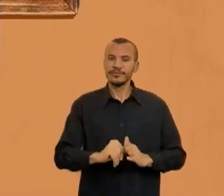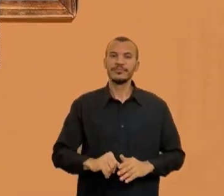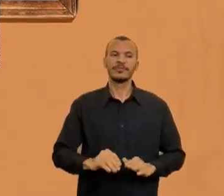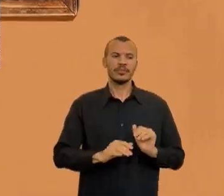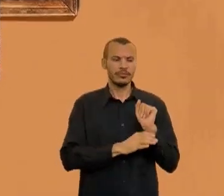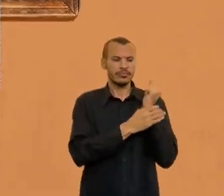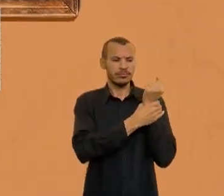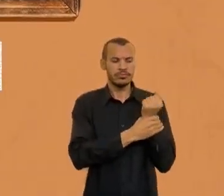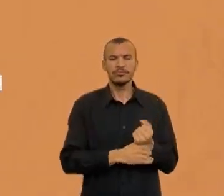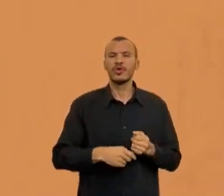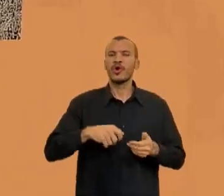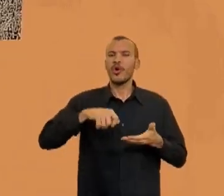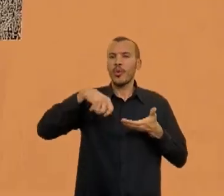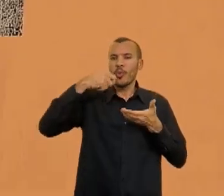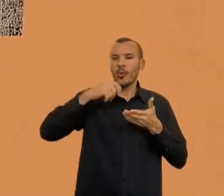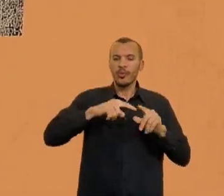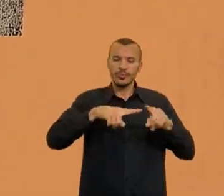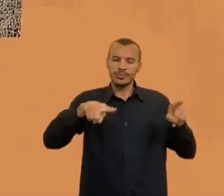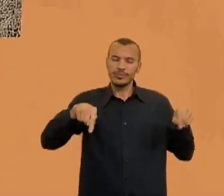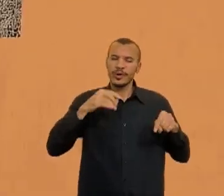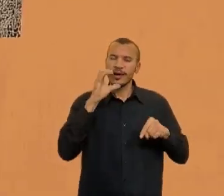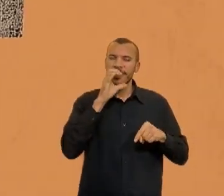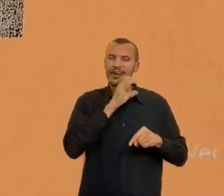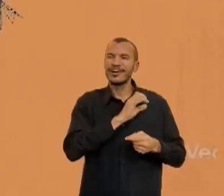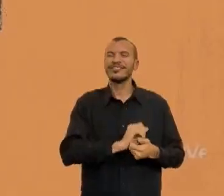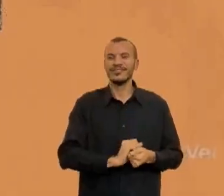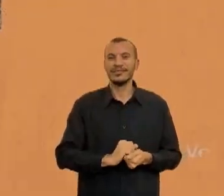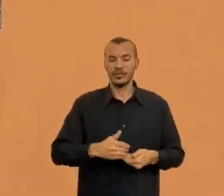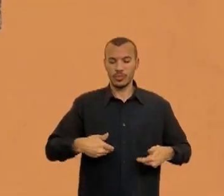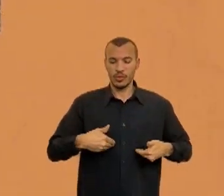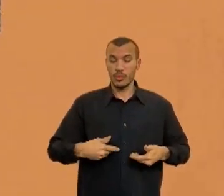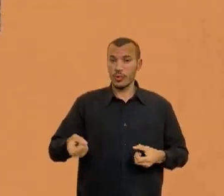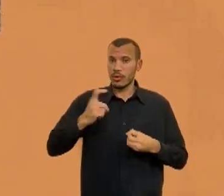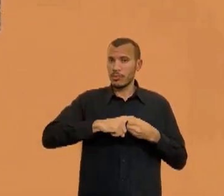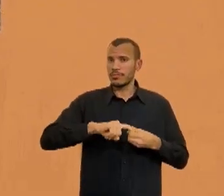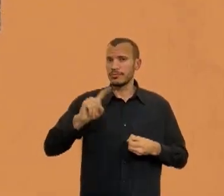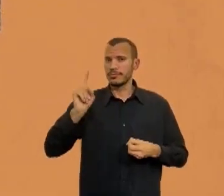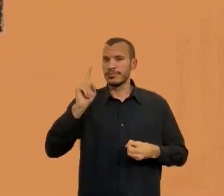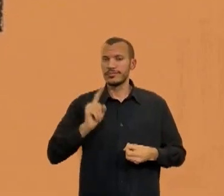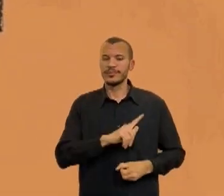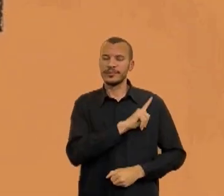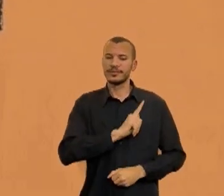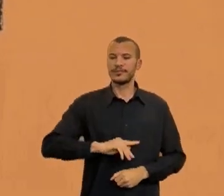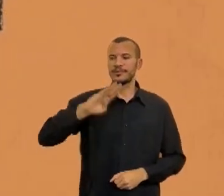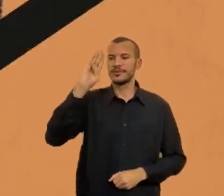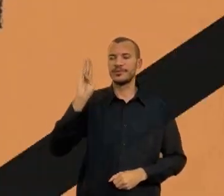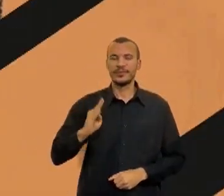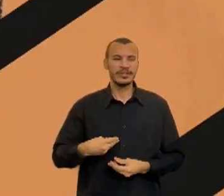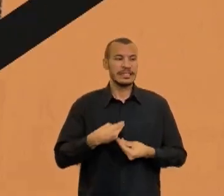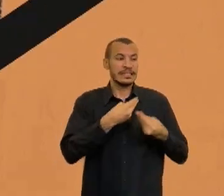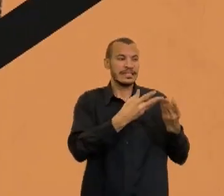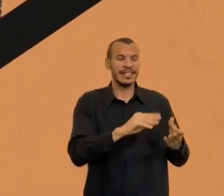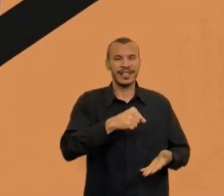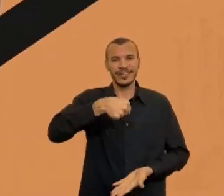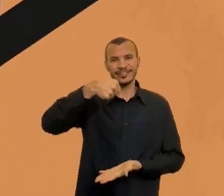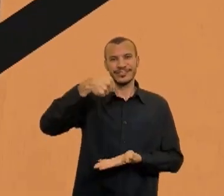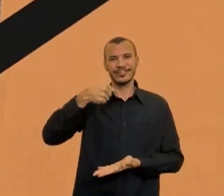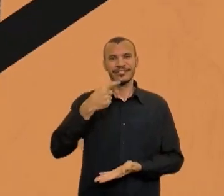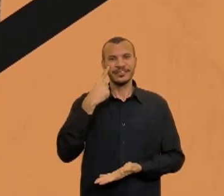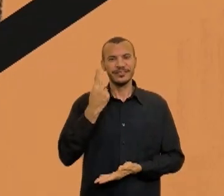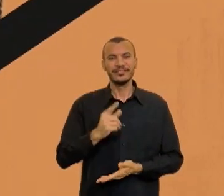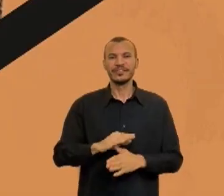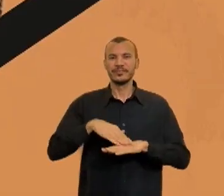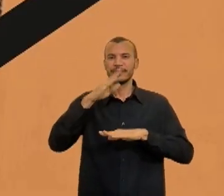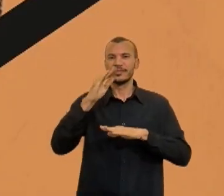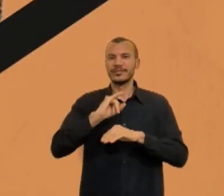dignidade, segurança e comida quentinha na mesa. Para que a fome não volte mais, o Governo do Brasil está dando esse